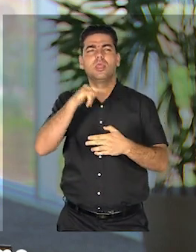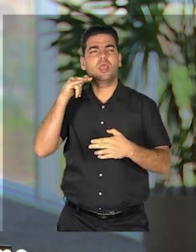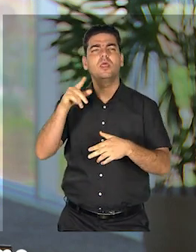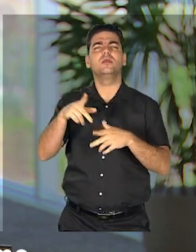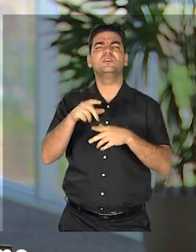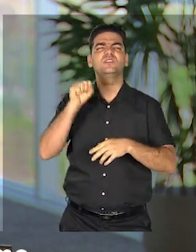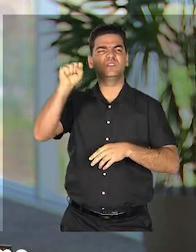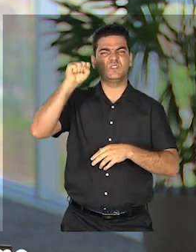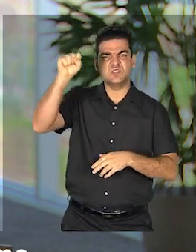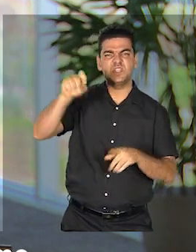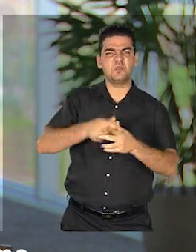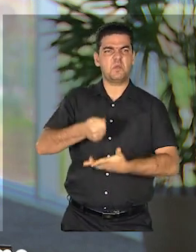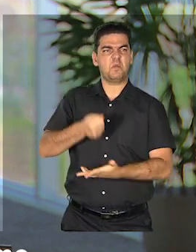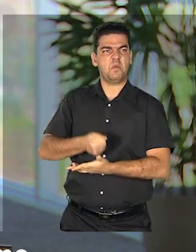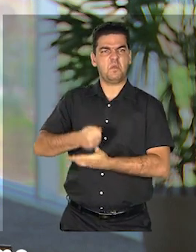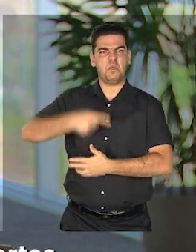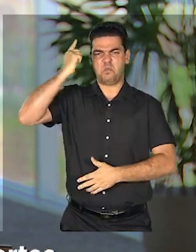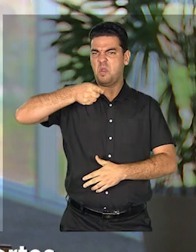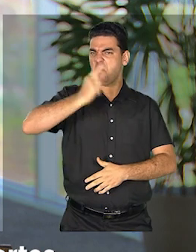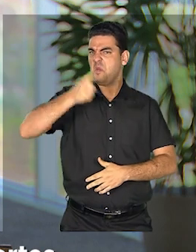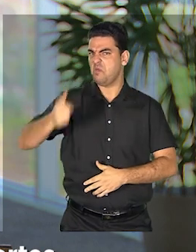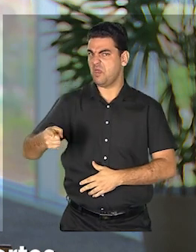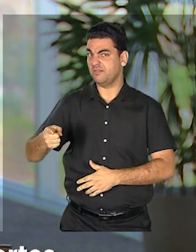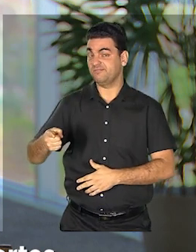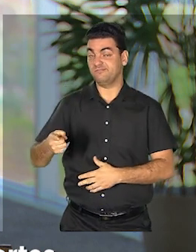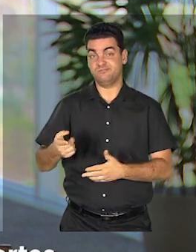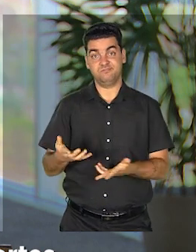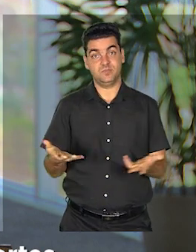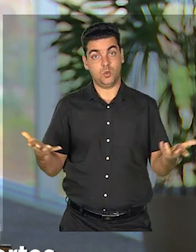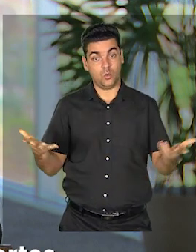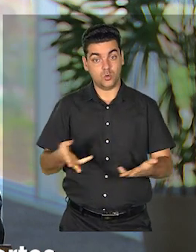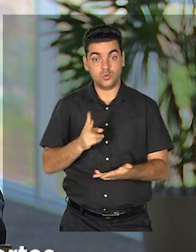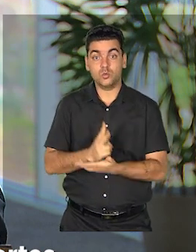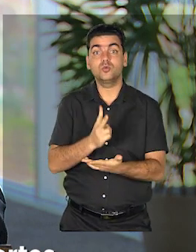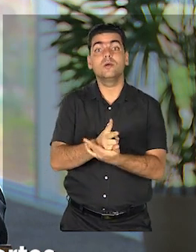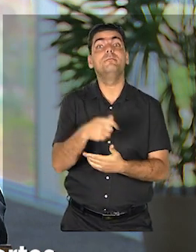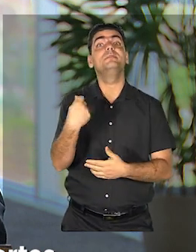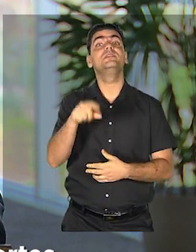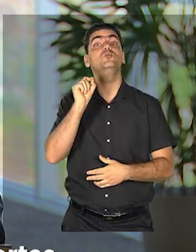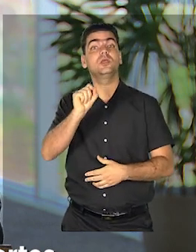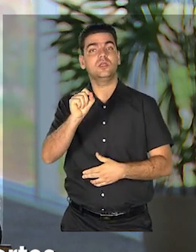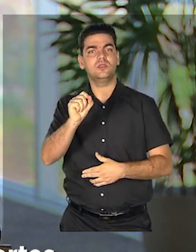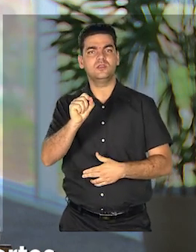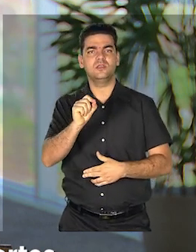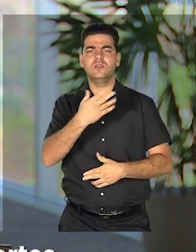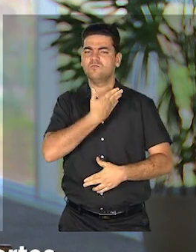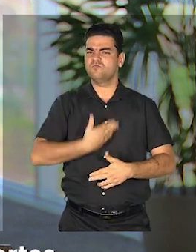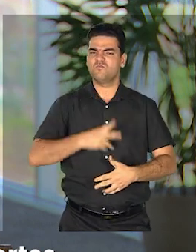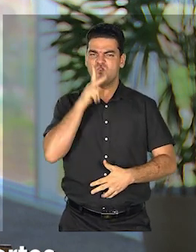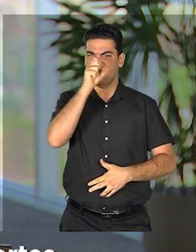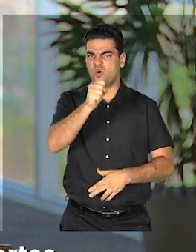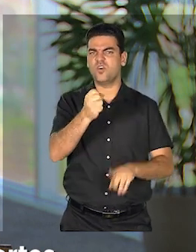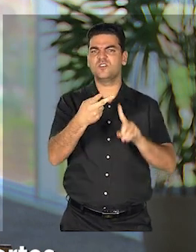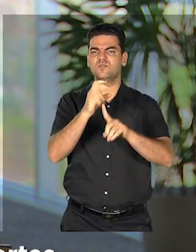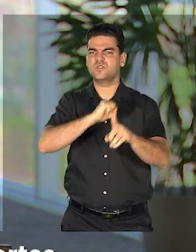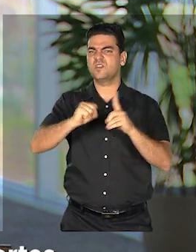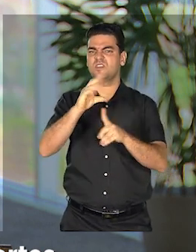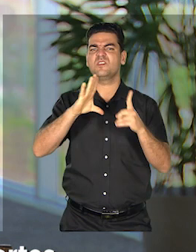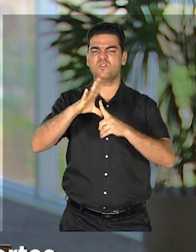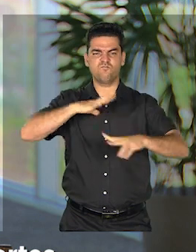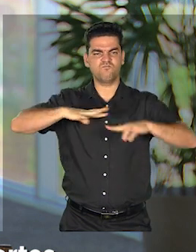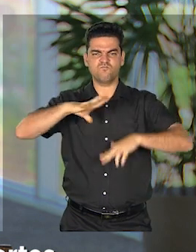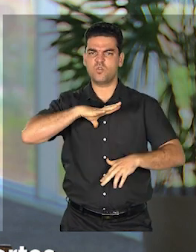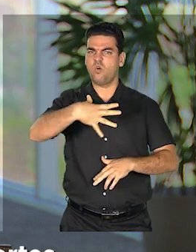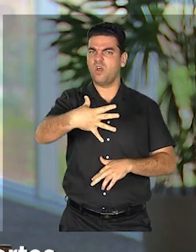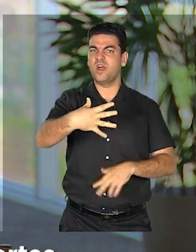o extremismo e o autoritarismo sua preservação Depende de instituições fortes sociedade